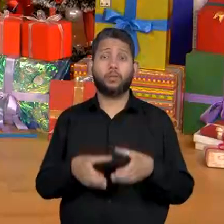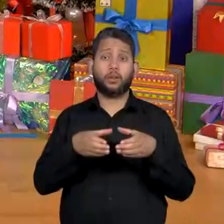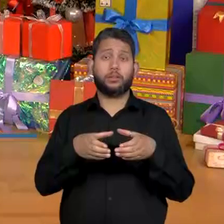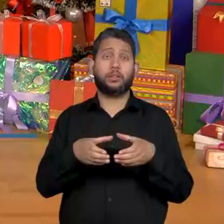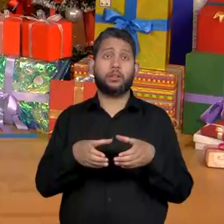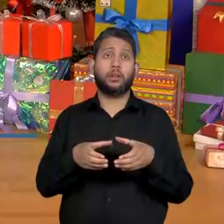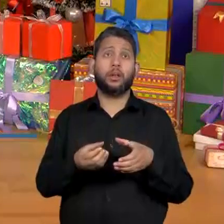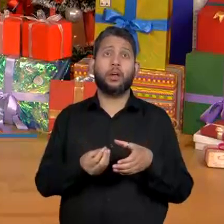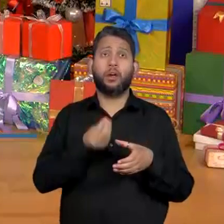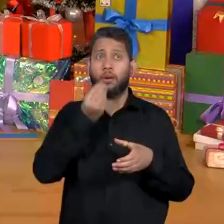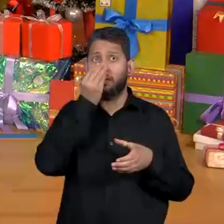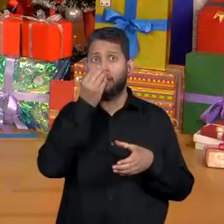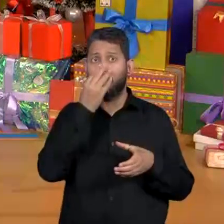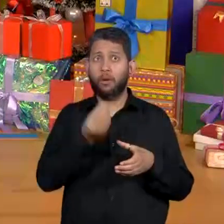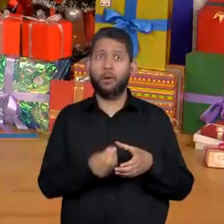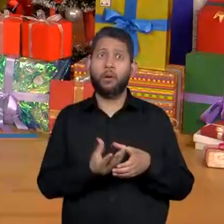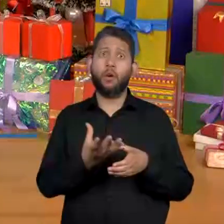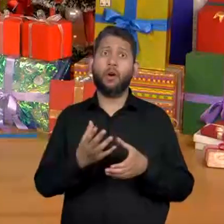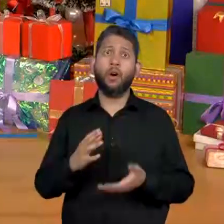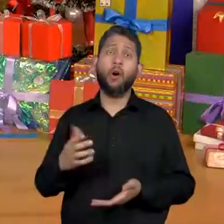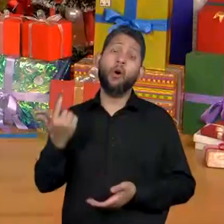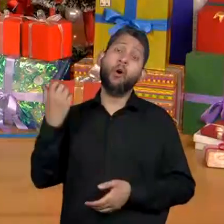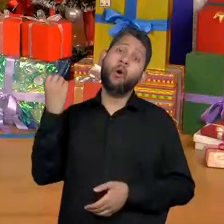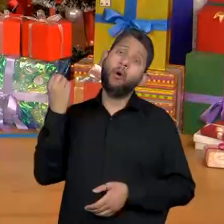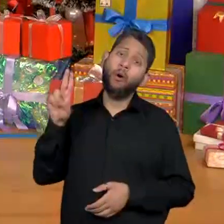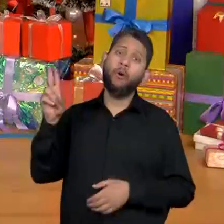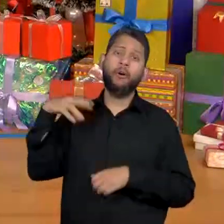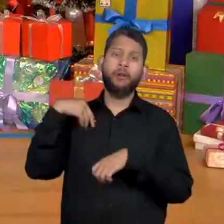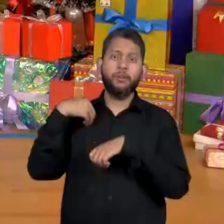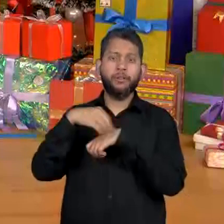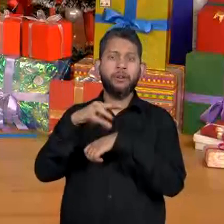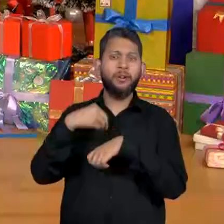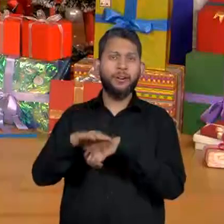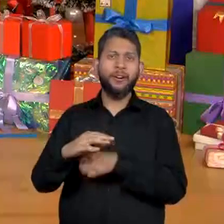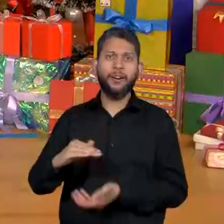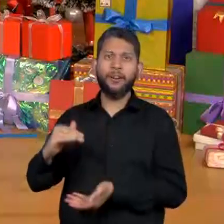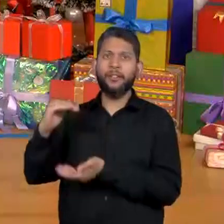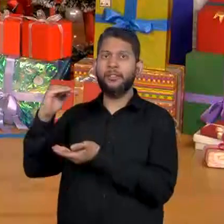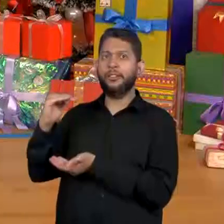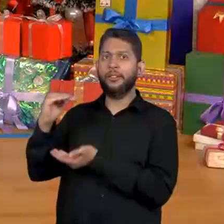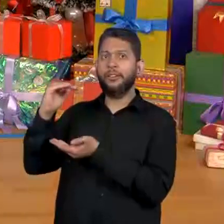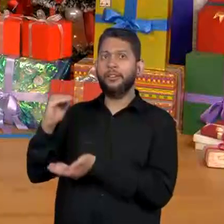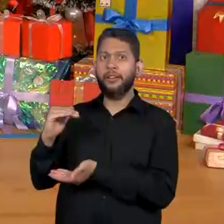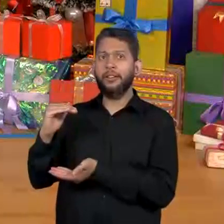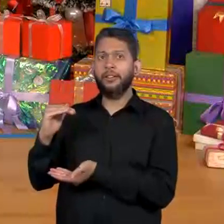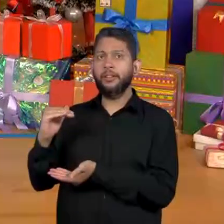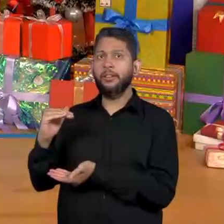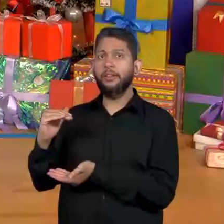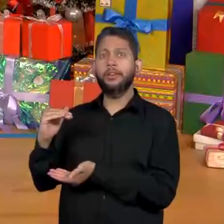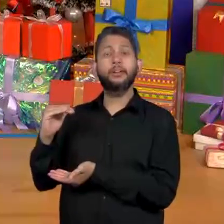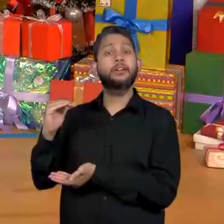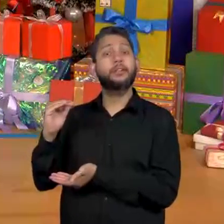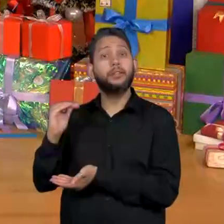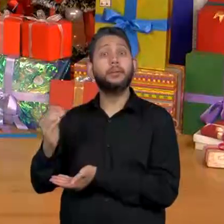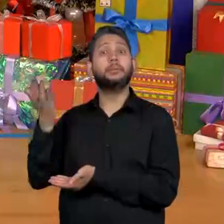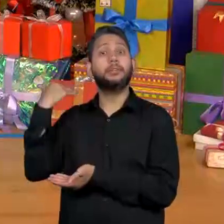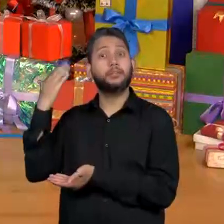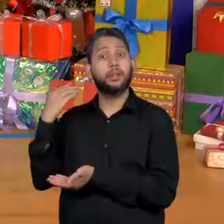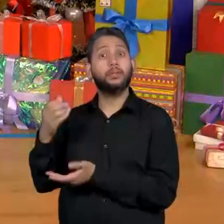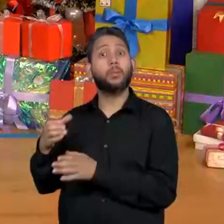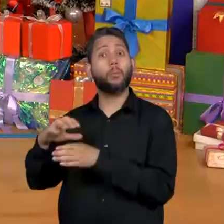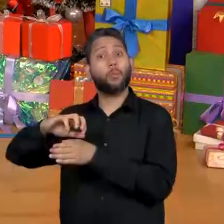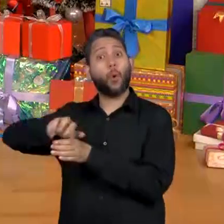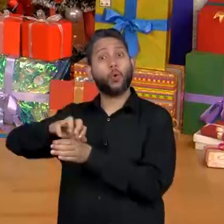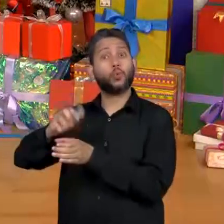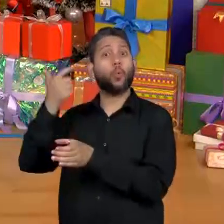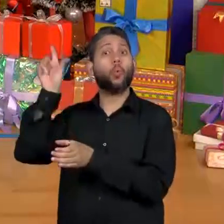vasinho assim, olha. Ou também a dica que a Pro já deixou em outras aulas, potinhos aí, isso, reutilizáveis, né?